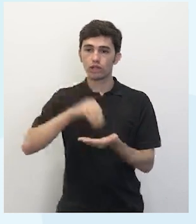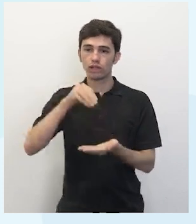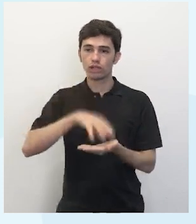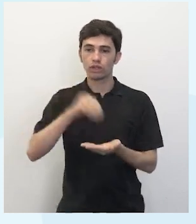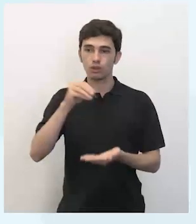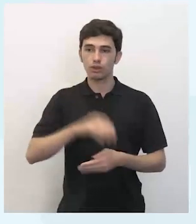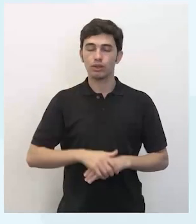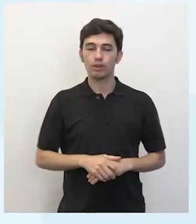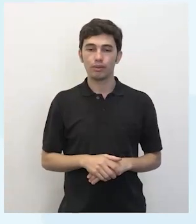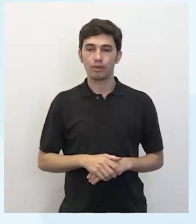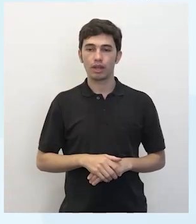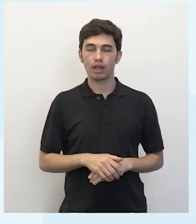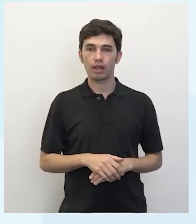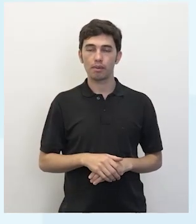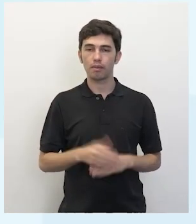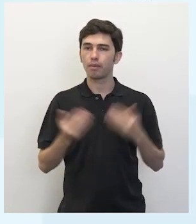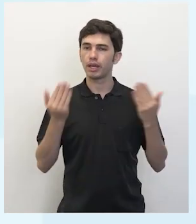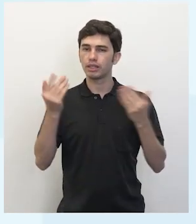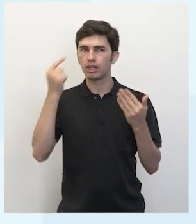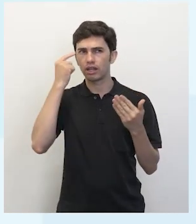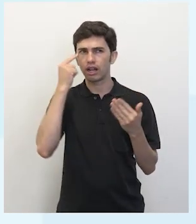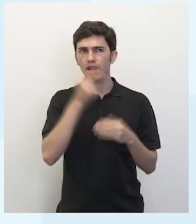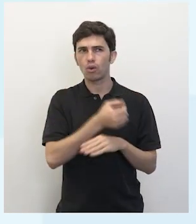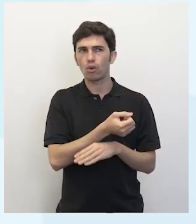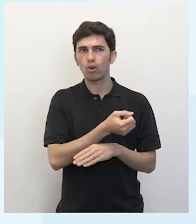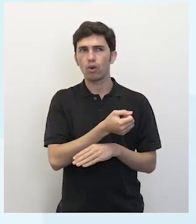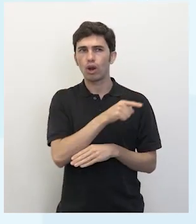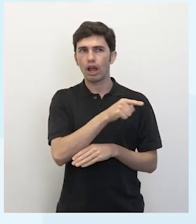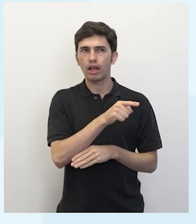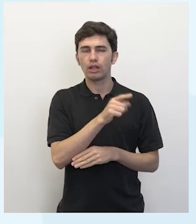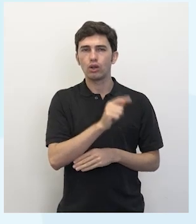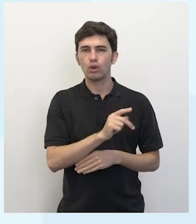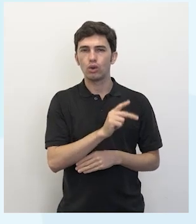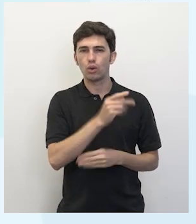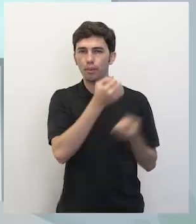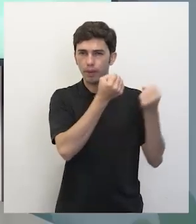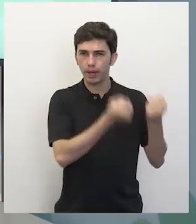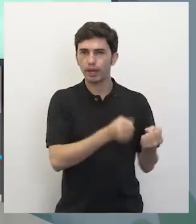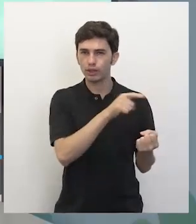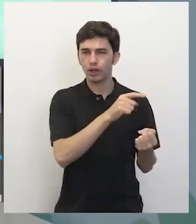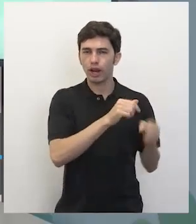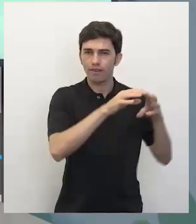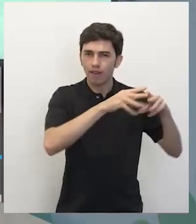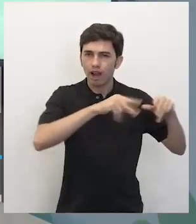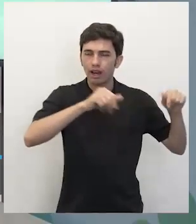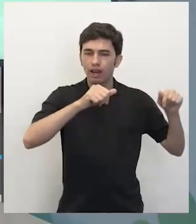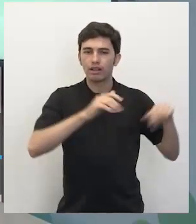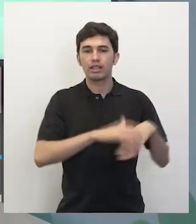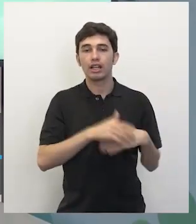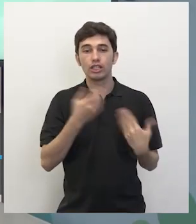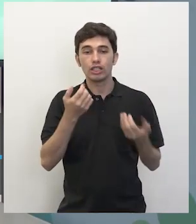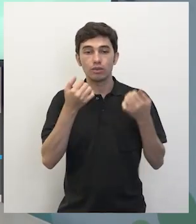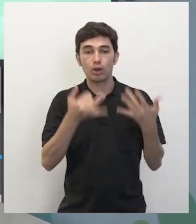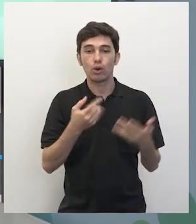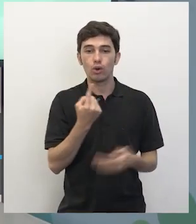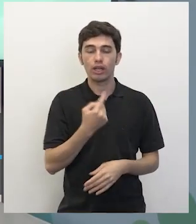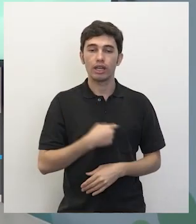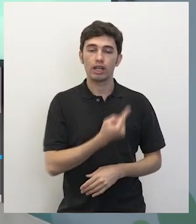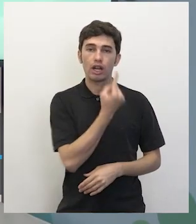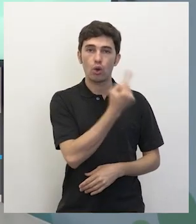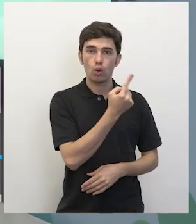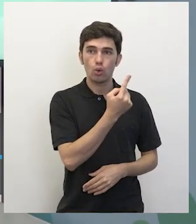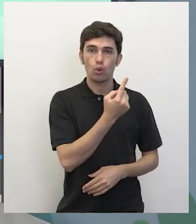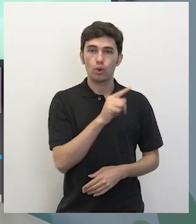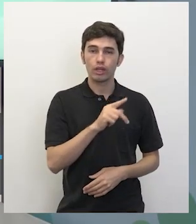da quantidade de farinha utilizada. E aí o que a gente definiu aqui na tabela? Para cada 1 quilo de farinha de trigo, se